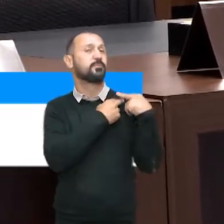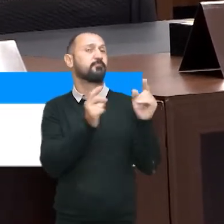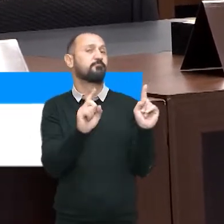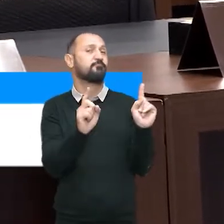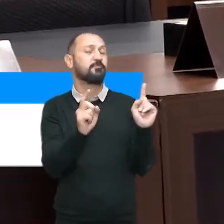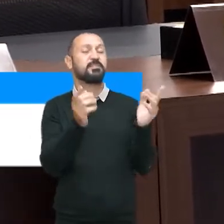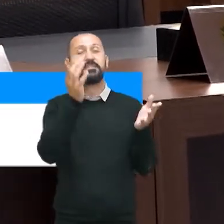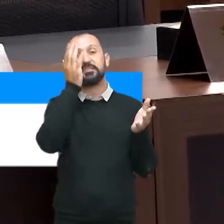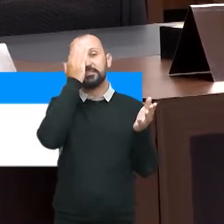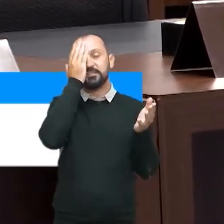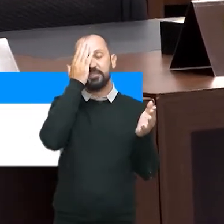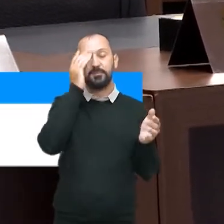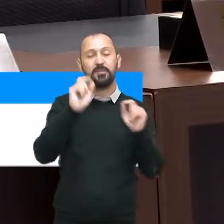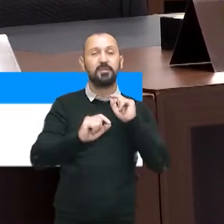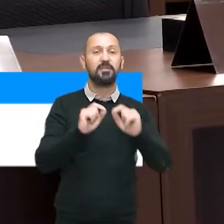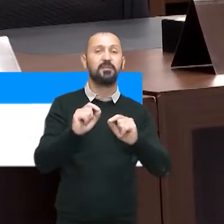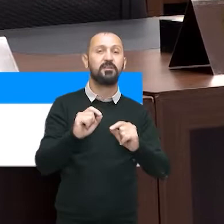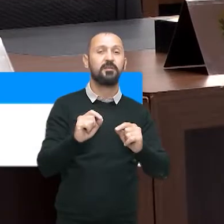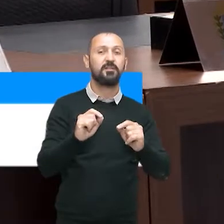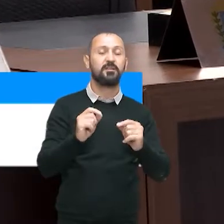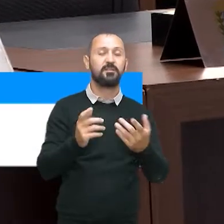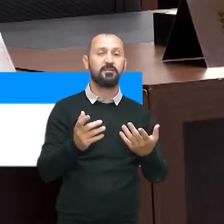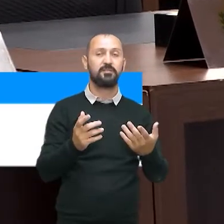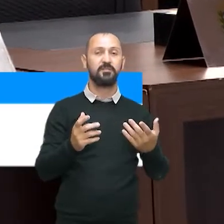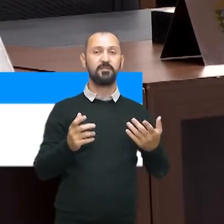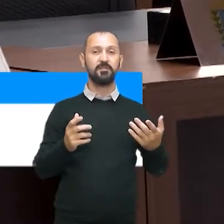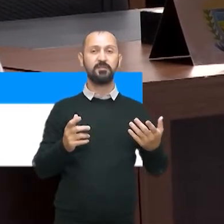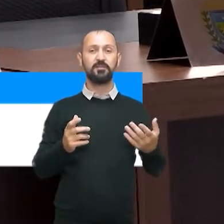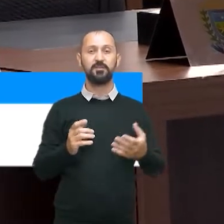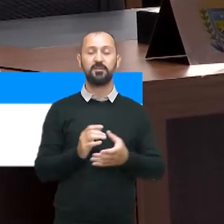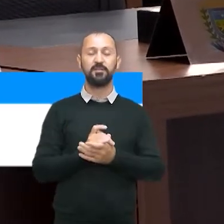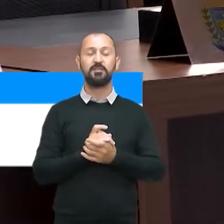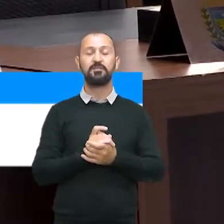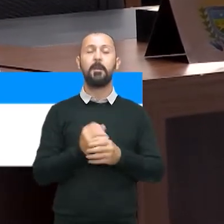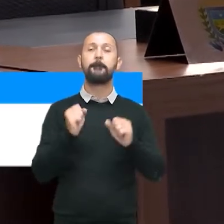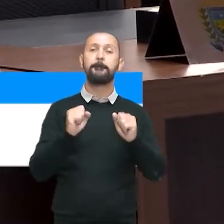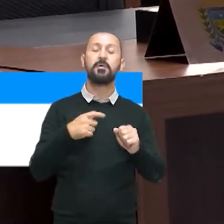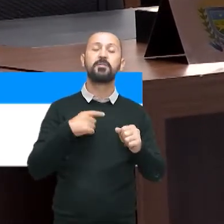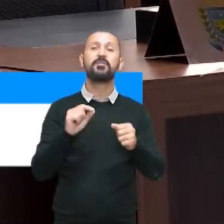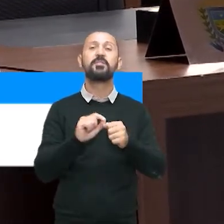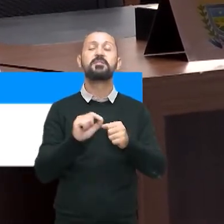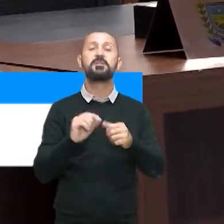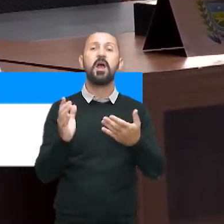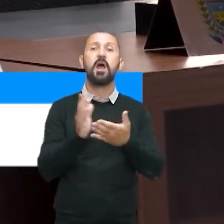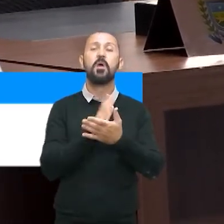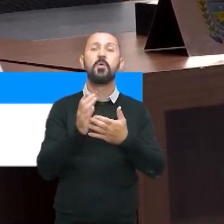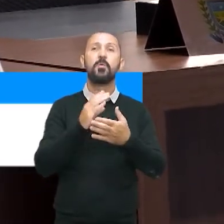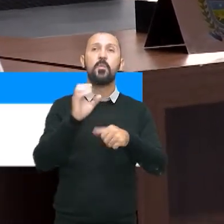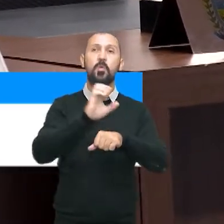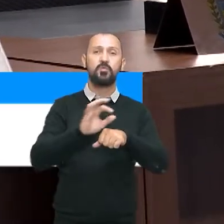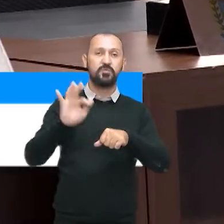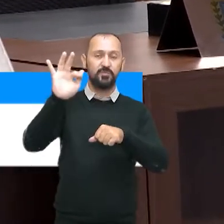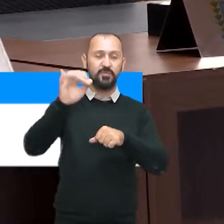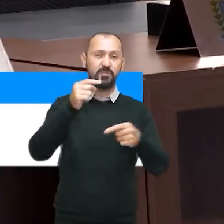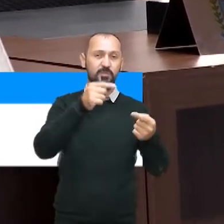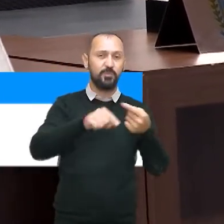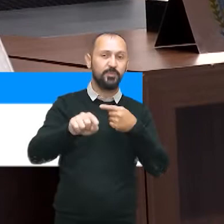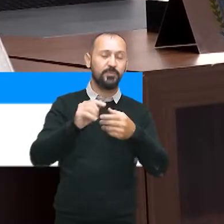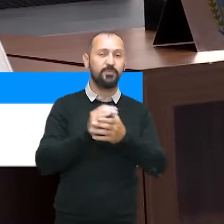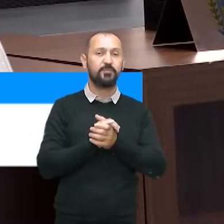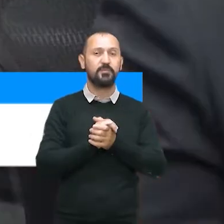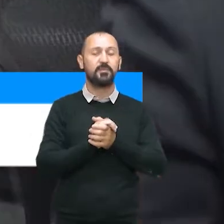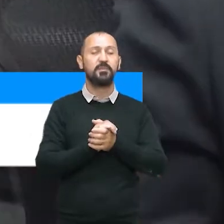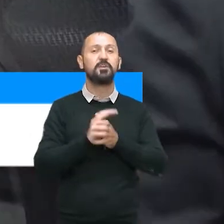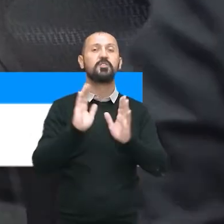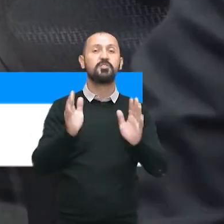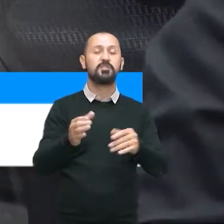de nossa competência, né? Nós sabemos hoje que nós poderíamos estar aí até praticando um ato que seja